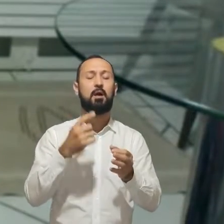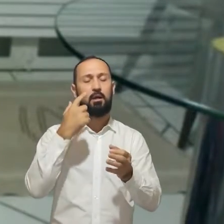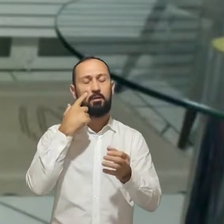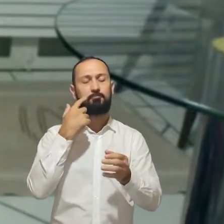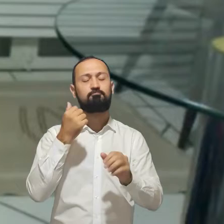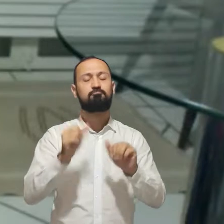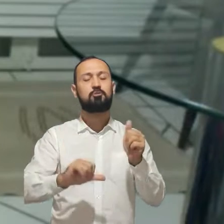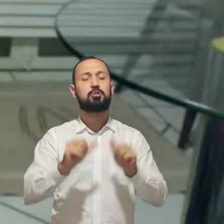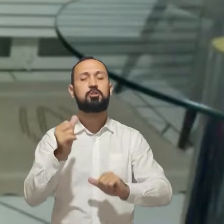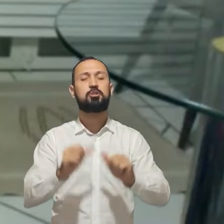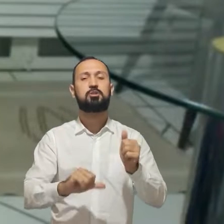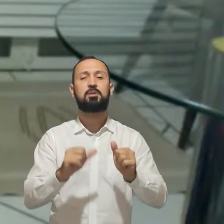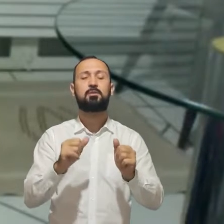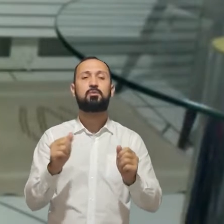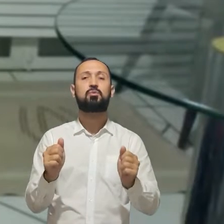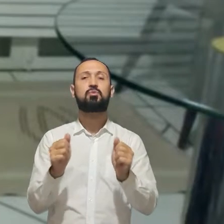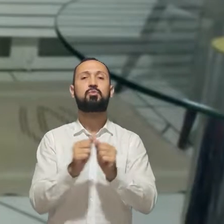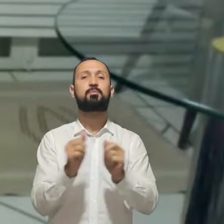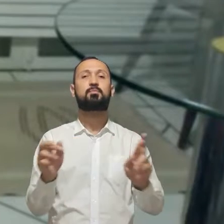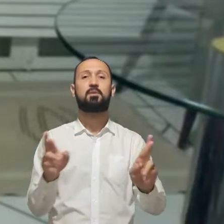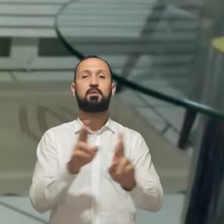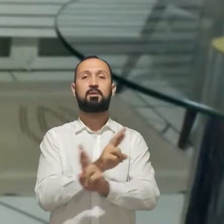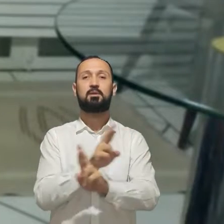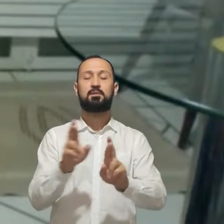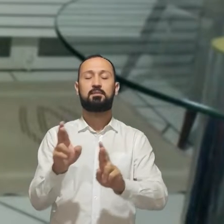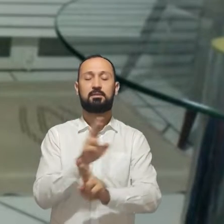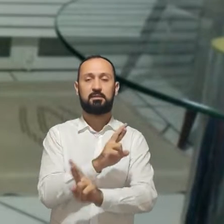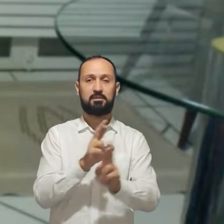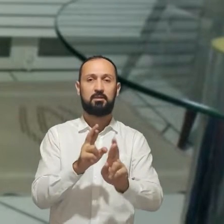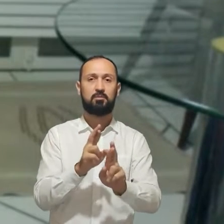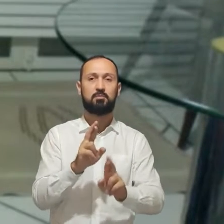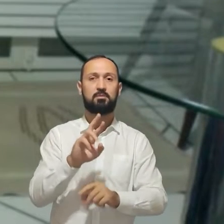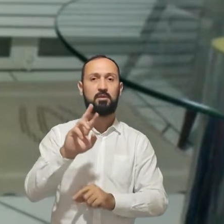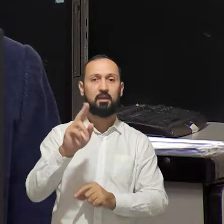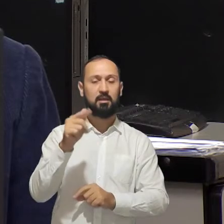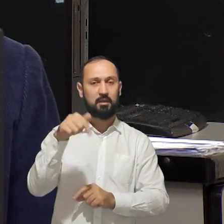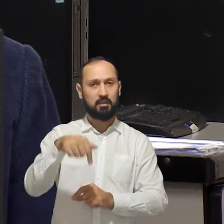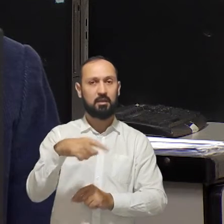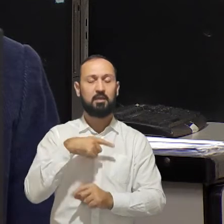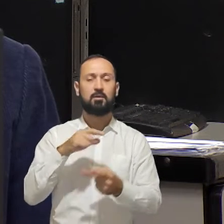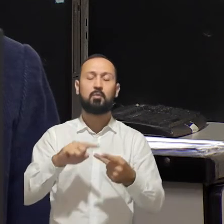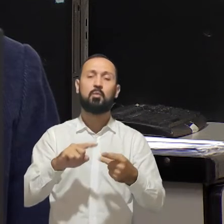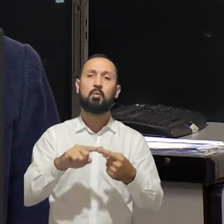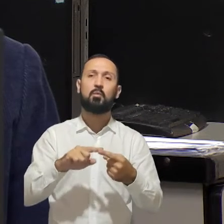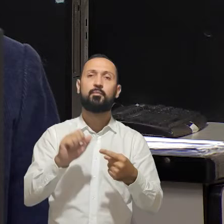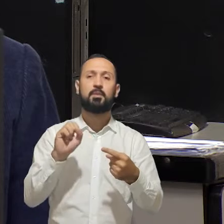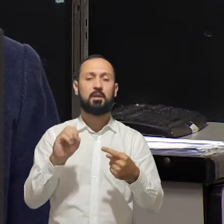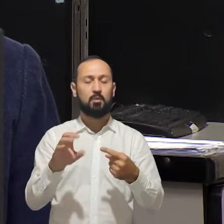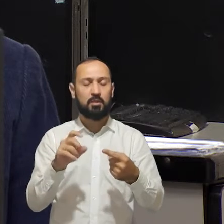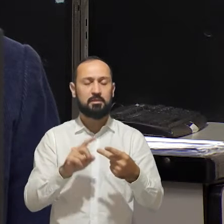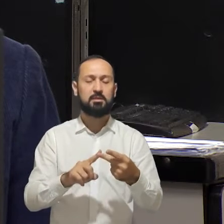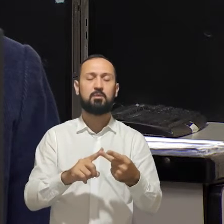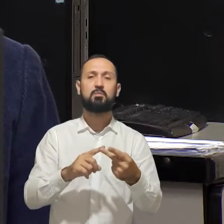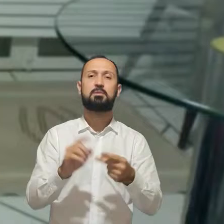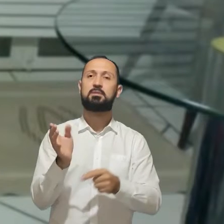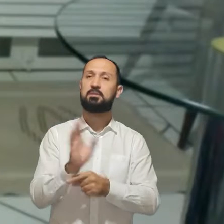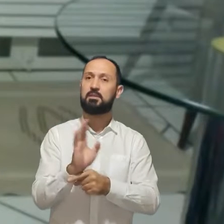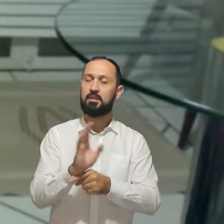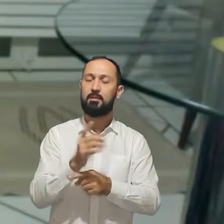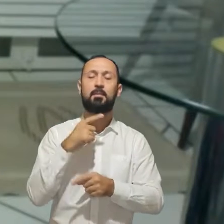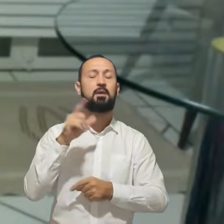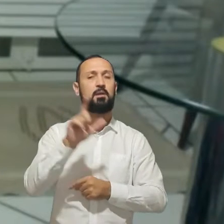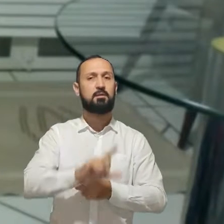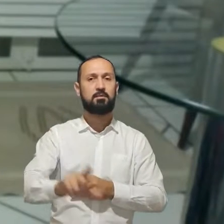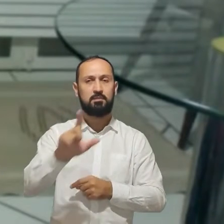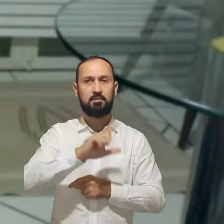as análises ou interfaces ou relações dos quadrinhos com outras áreas, como educação,